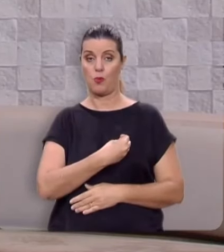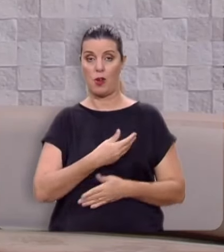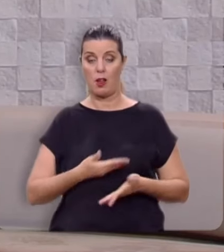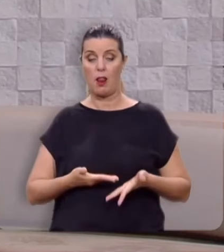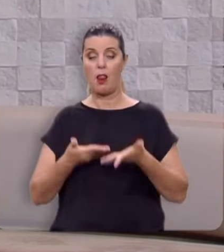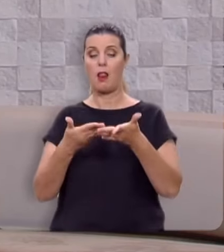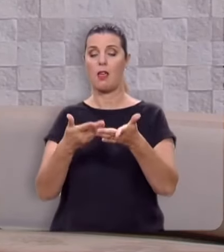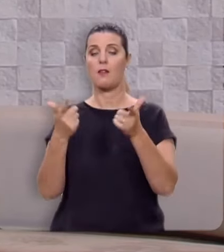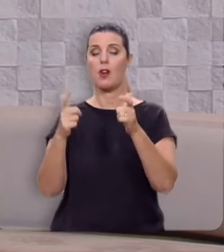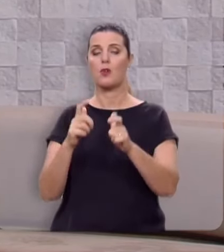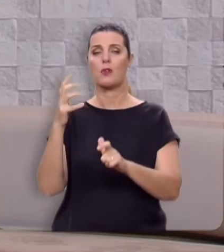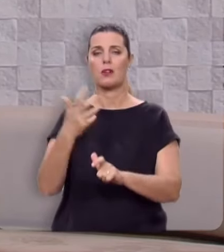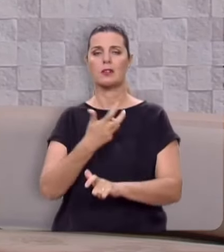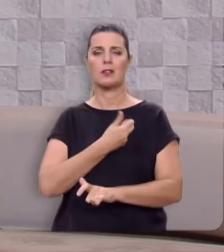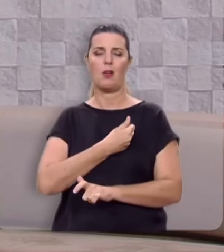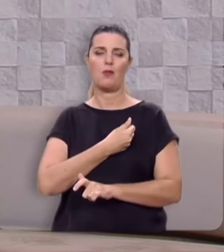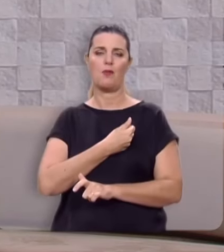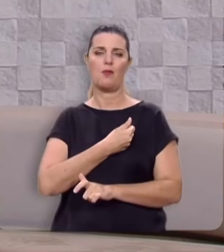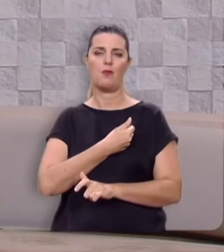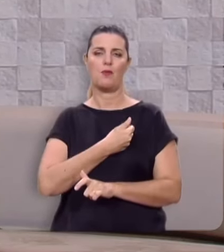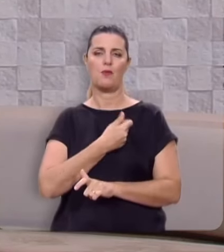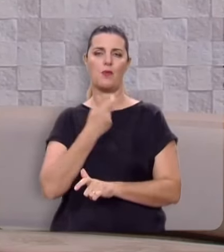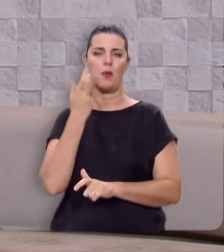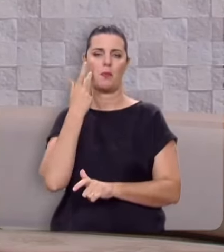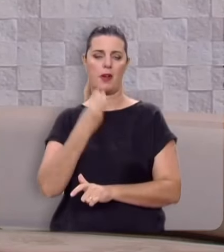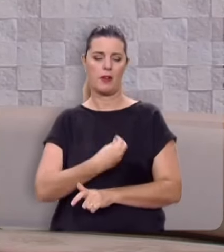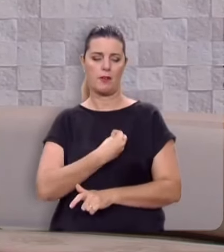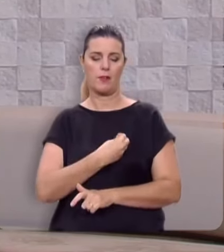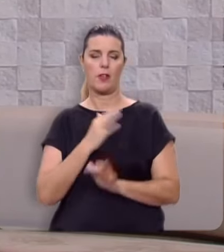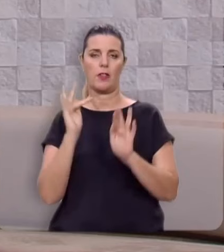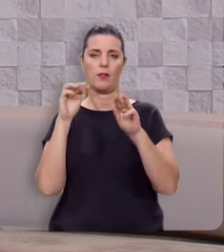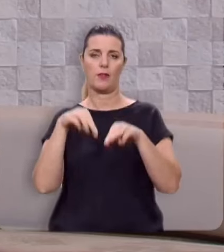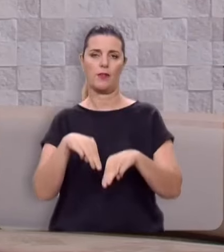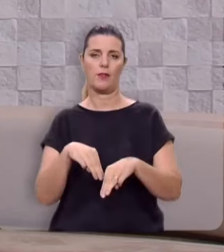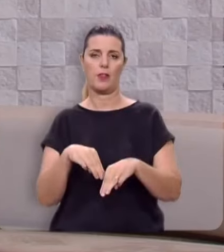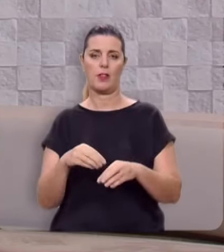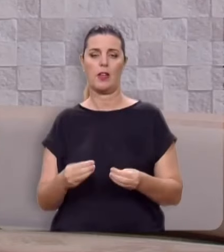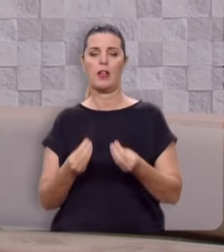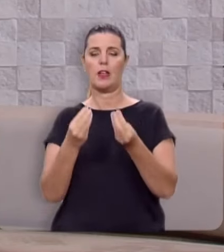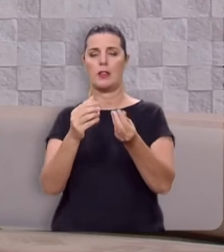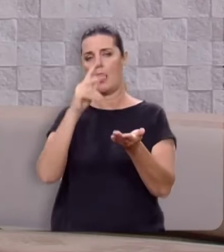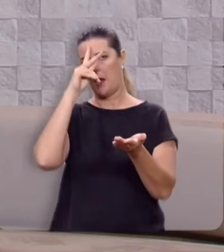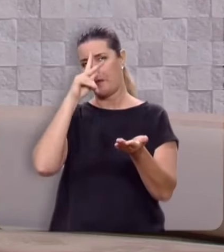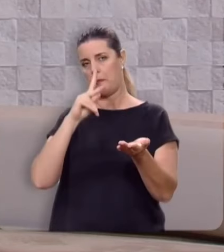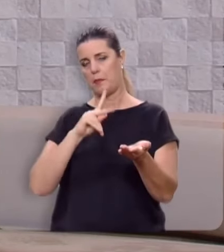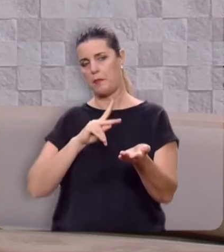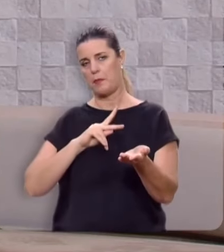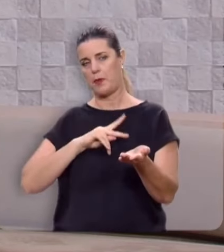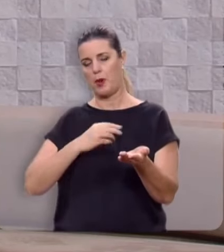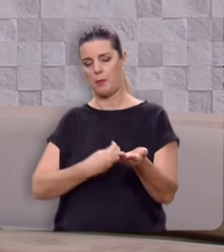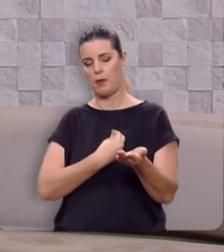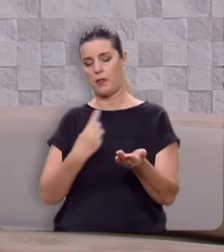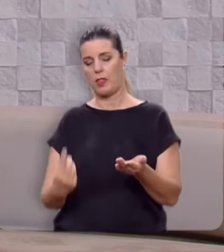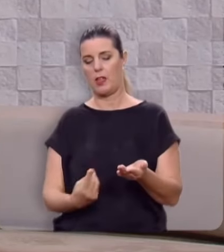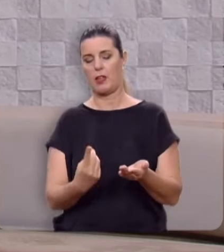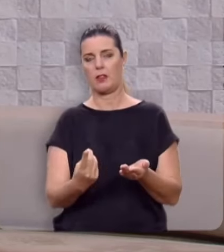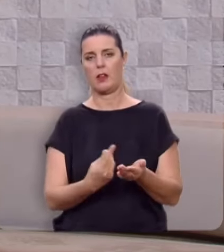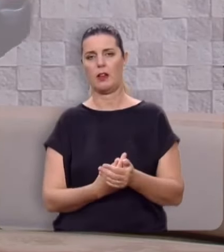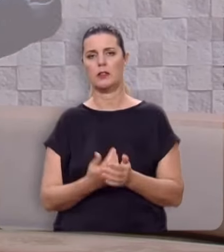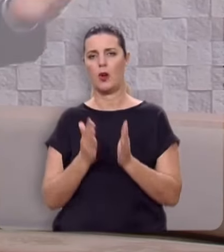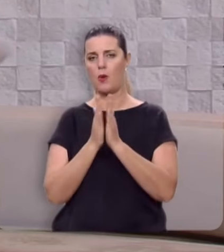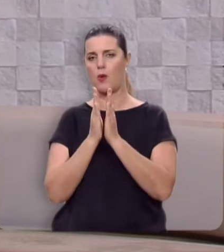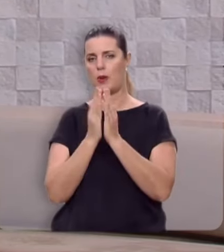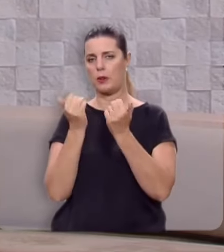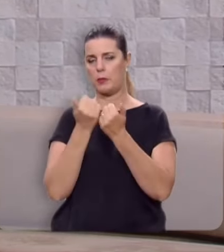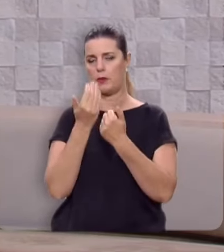você salvo e seguro para o seu destino final, dando a você a própria vida eterna. Eu vou